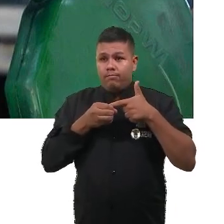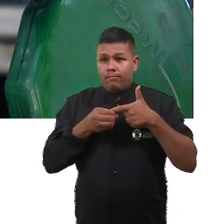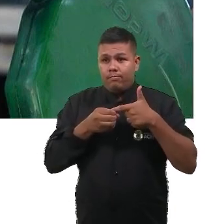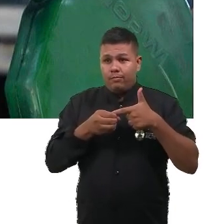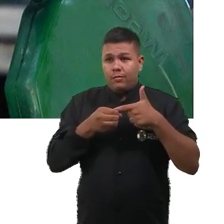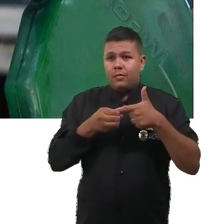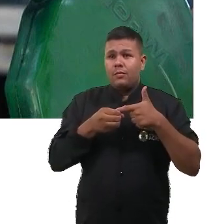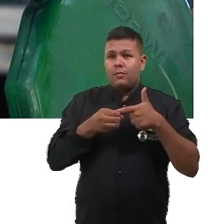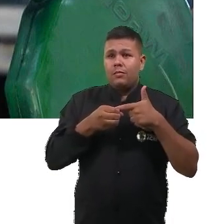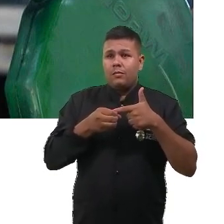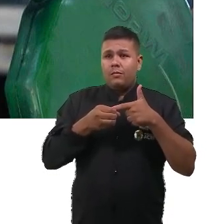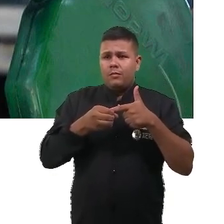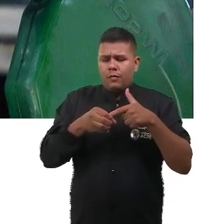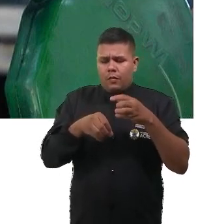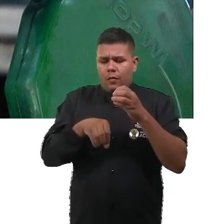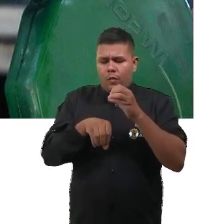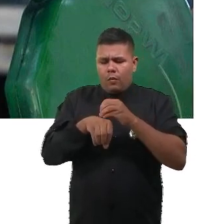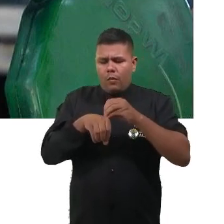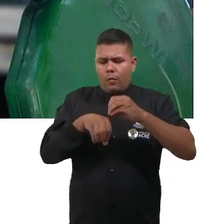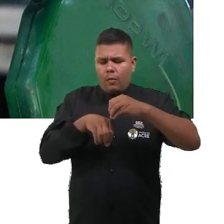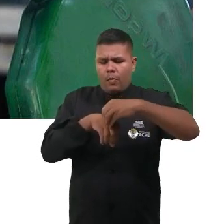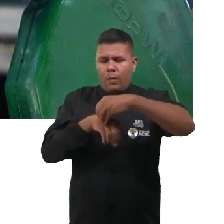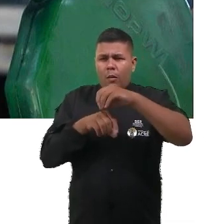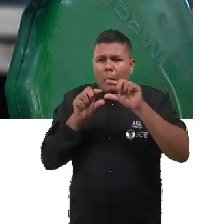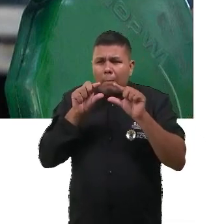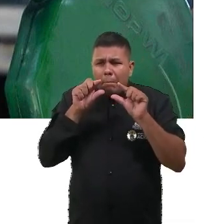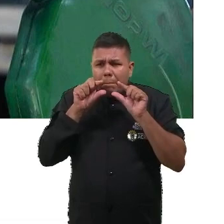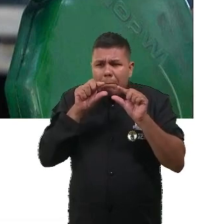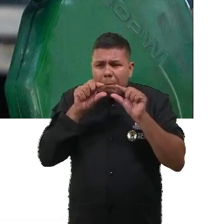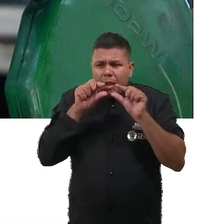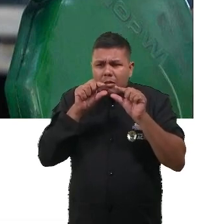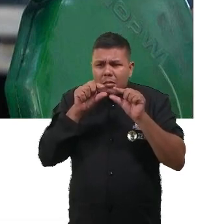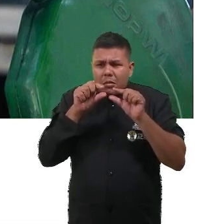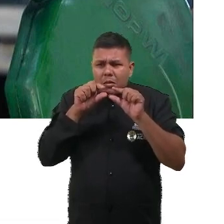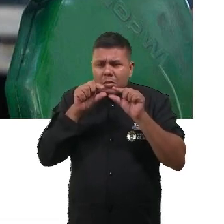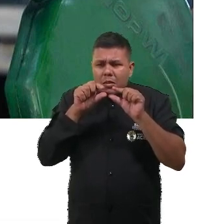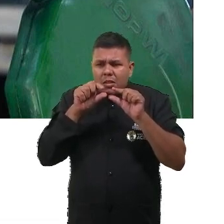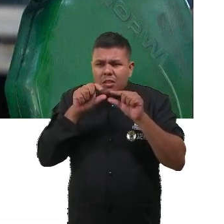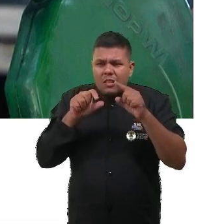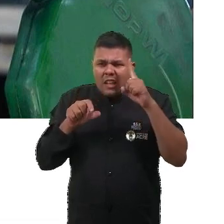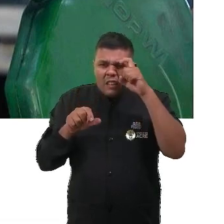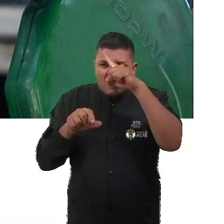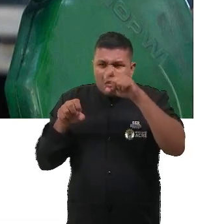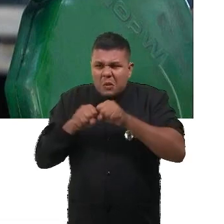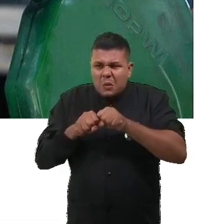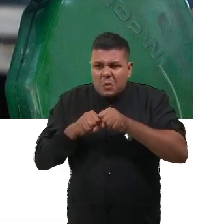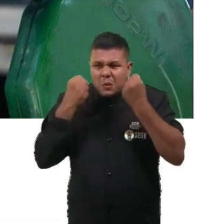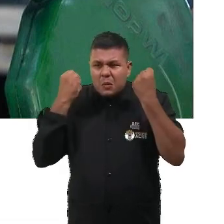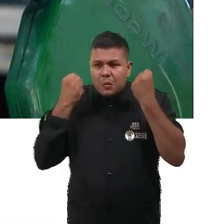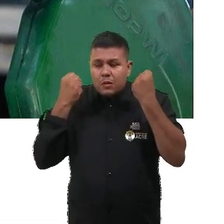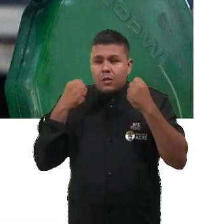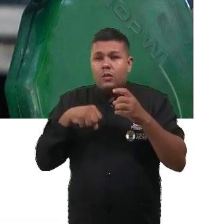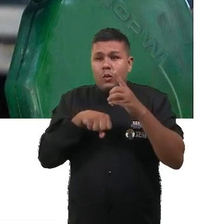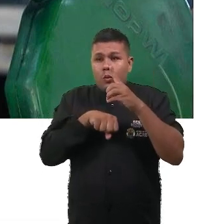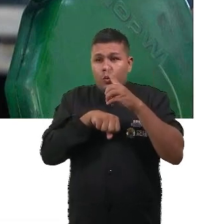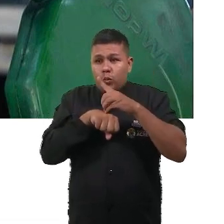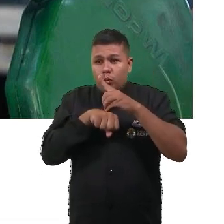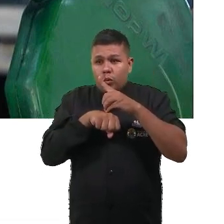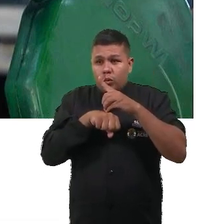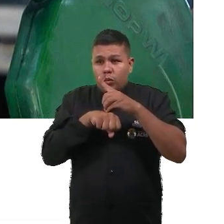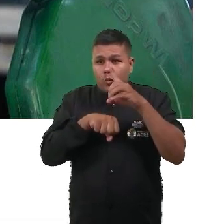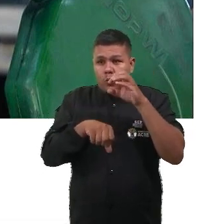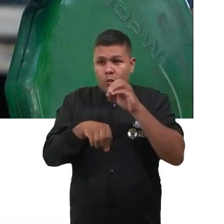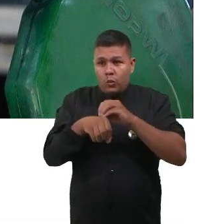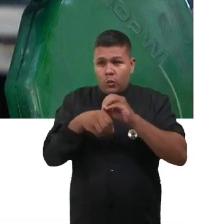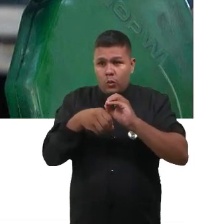eu estou falando de uma molécula pequena, difícil de ser quebrada. Quando eu venho para o diesel, eu tenho uma